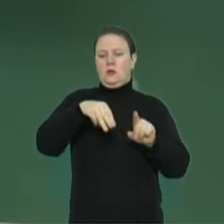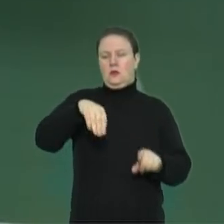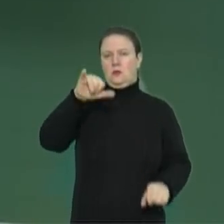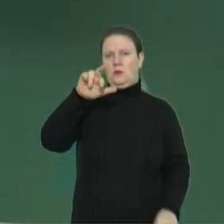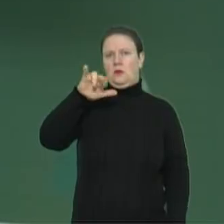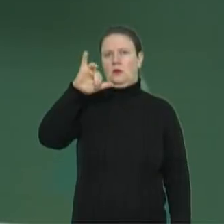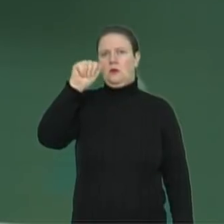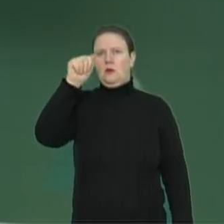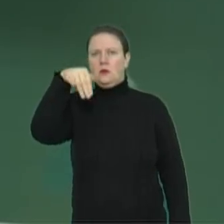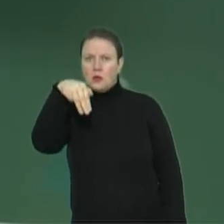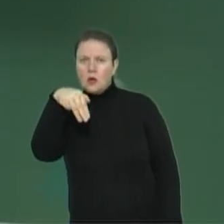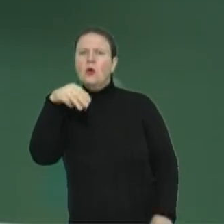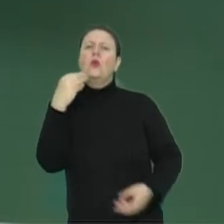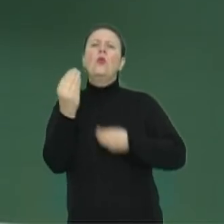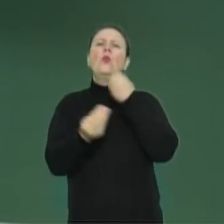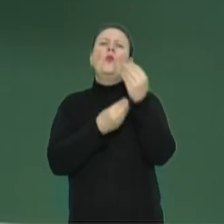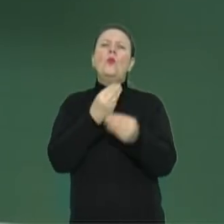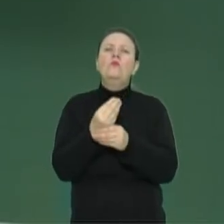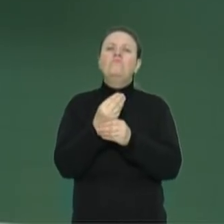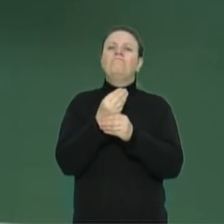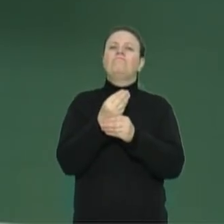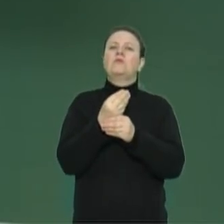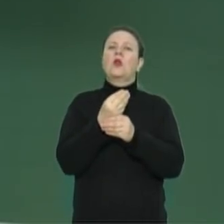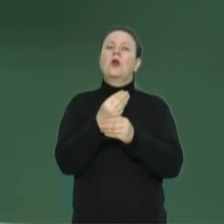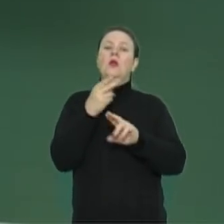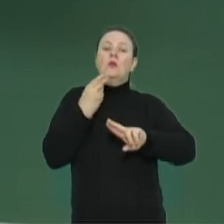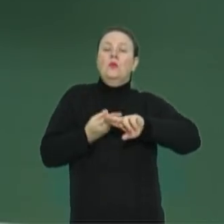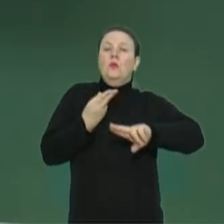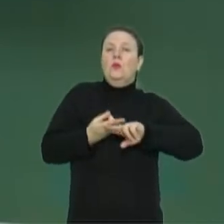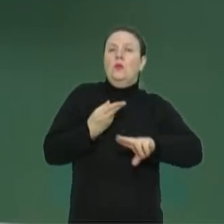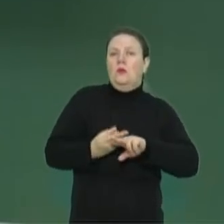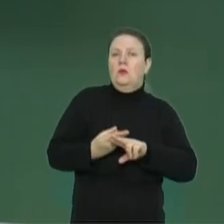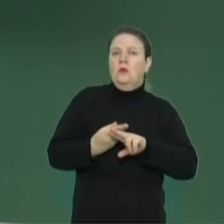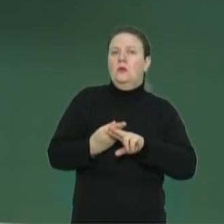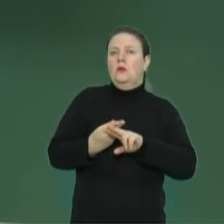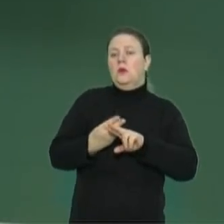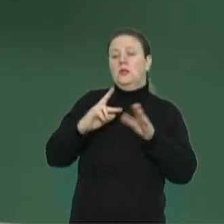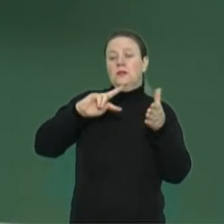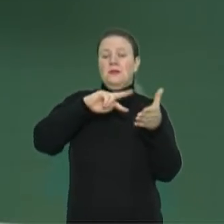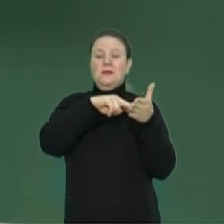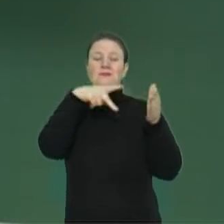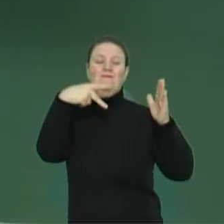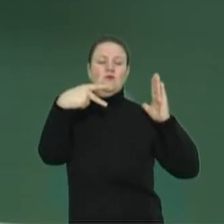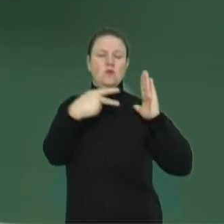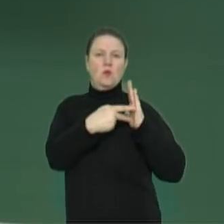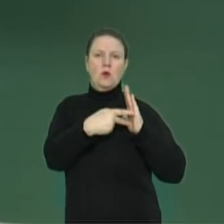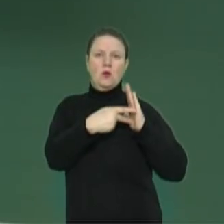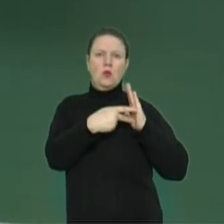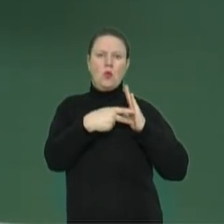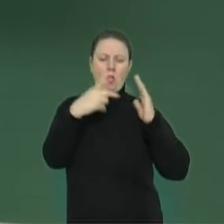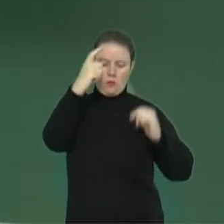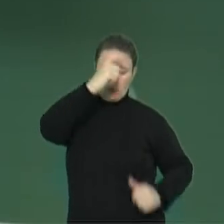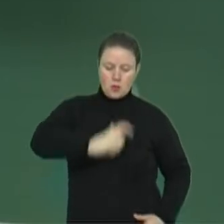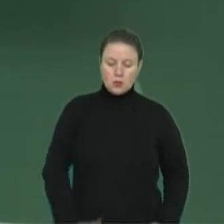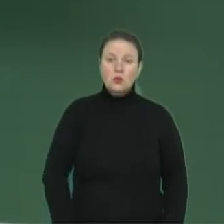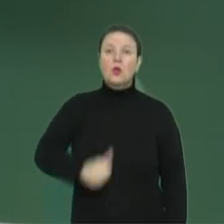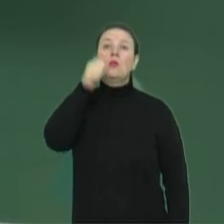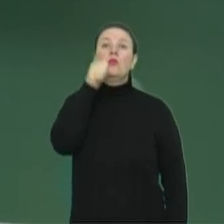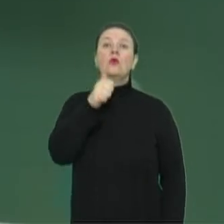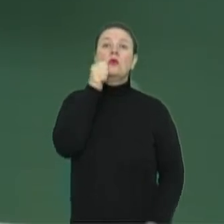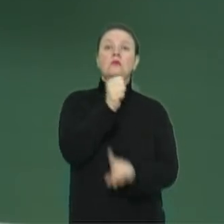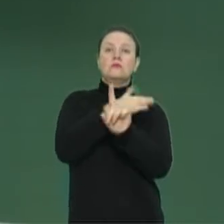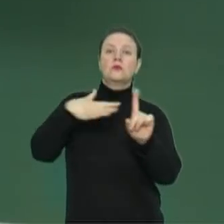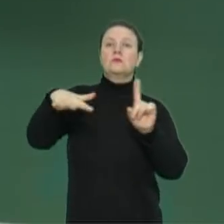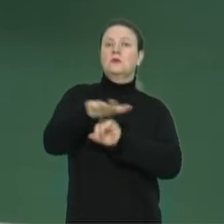como que a Simone de Beauvoir, quais os princípios a Simone de Beauvoir utiliza para definir e explicar, né, o ser feminino ou ser mulher na